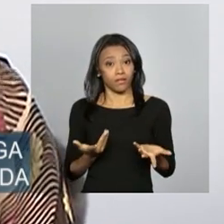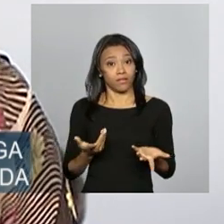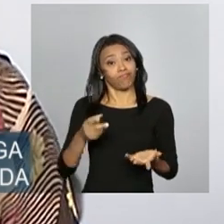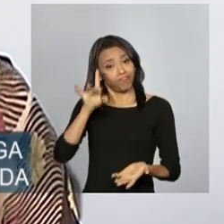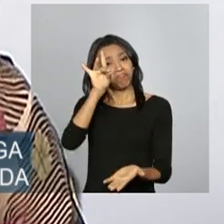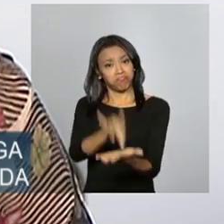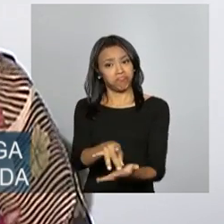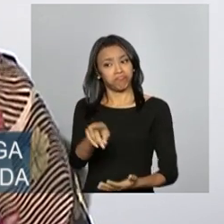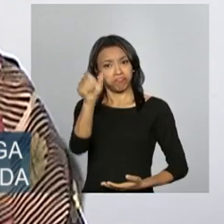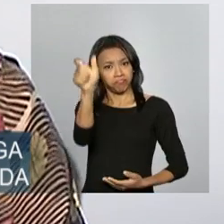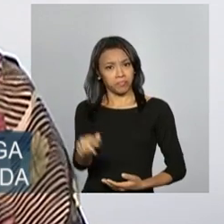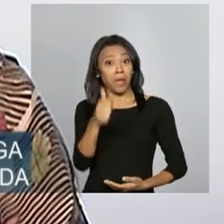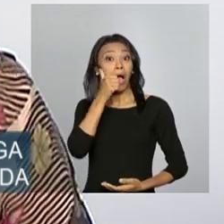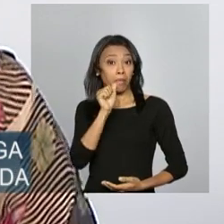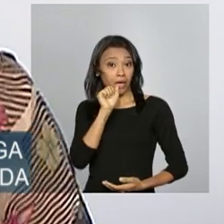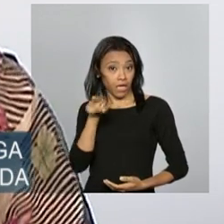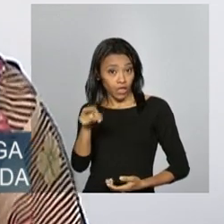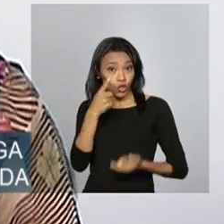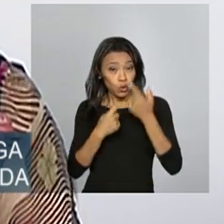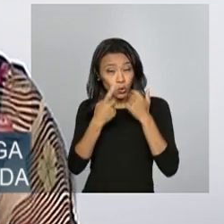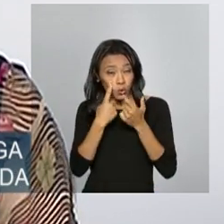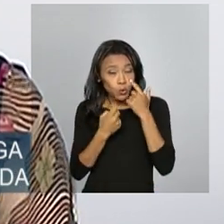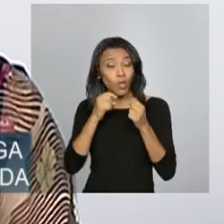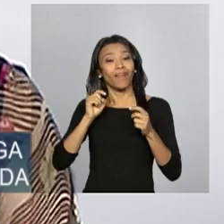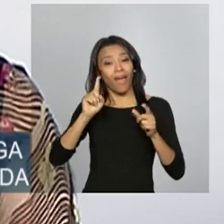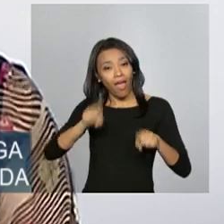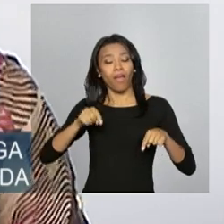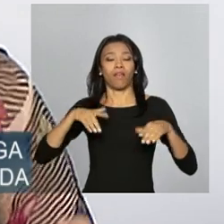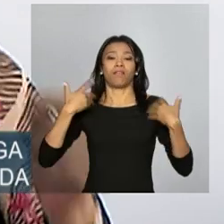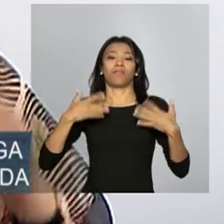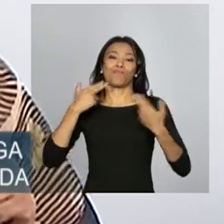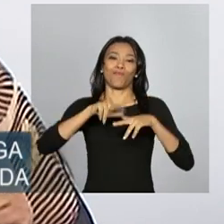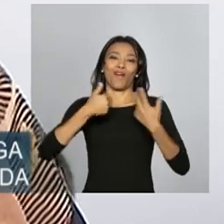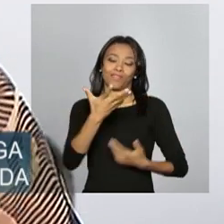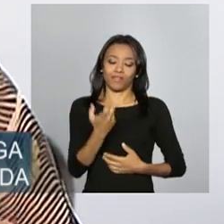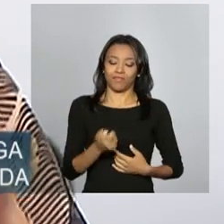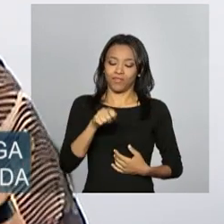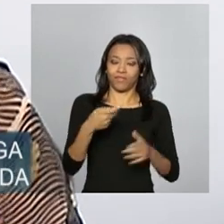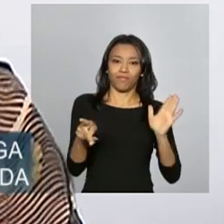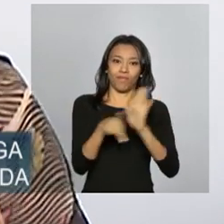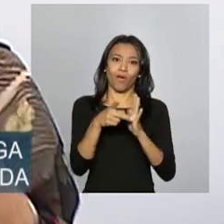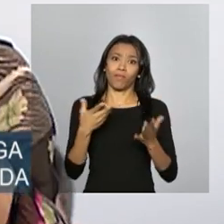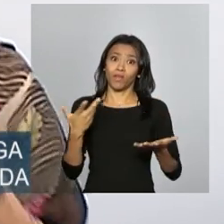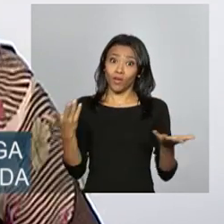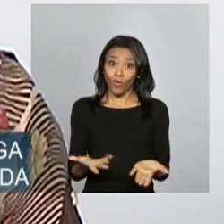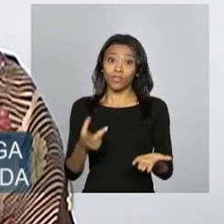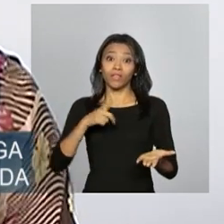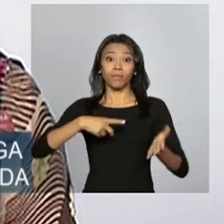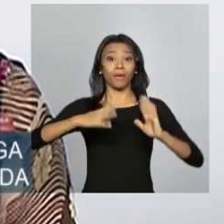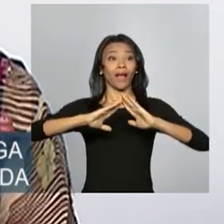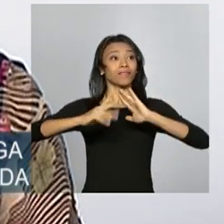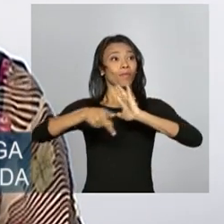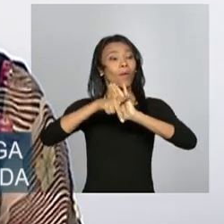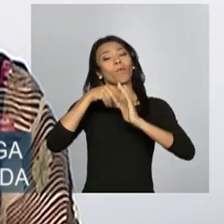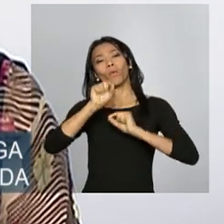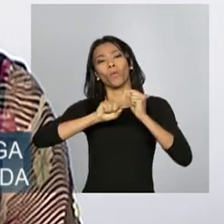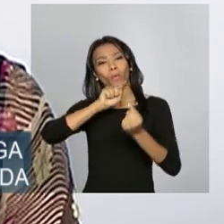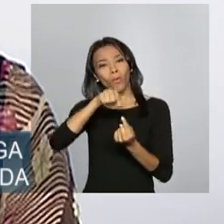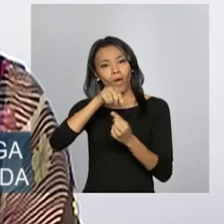dele chorava de alegria pela sua casa própria e por ter um lar onde criar seus